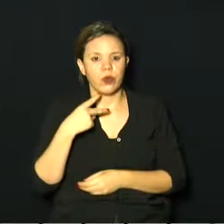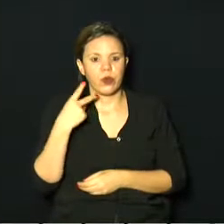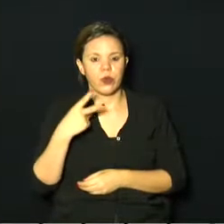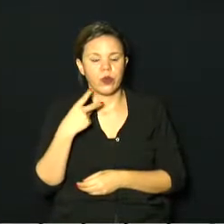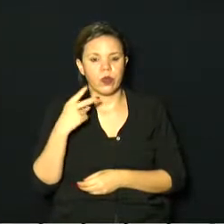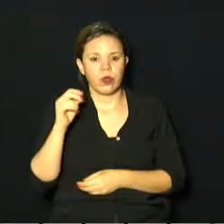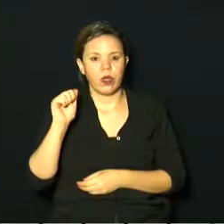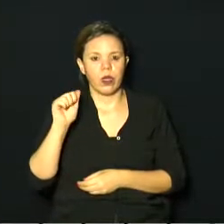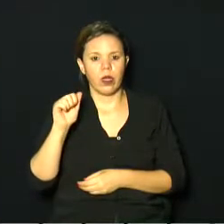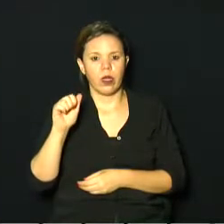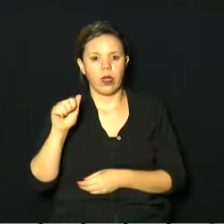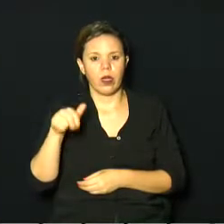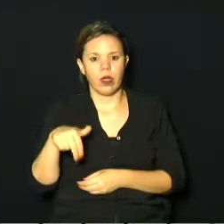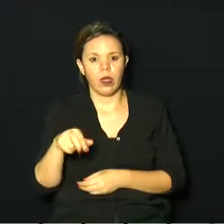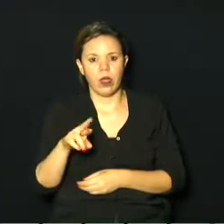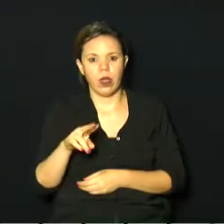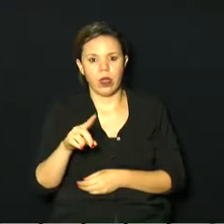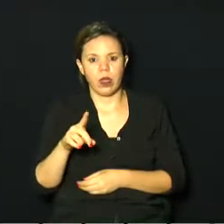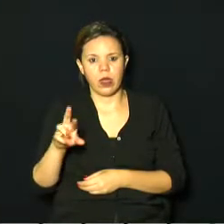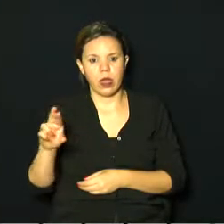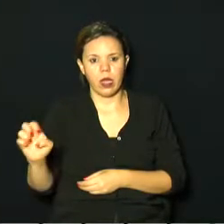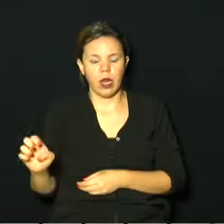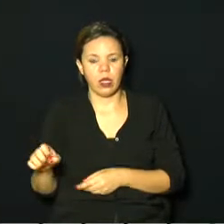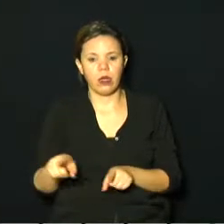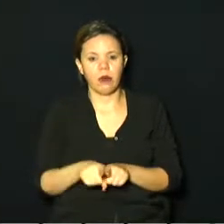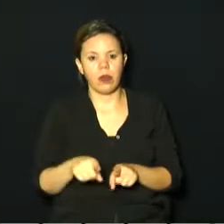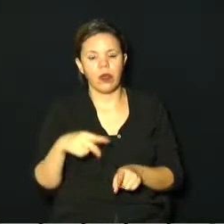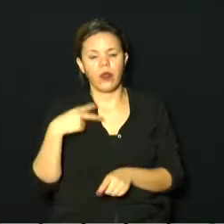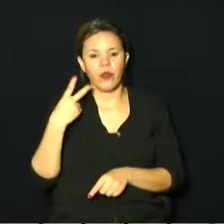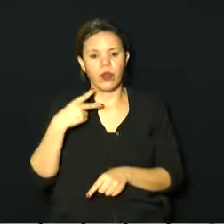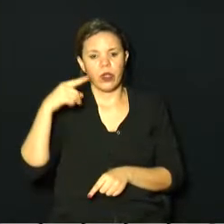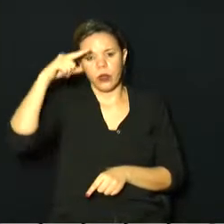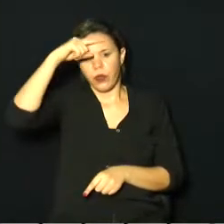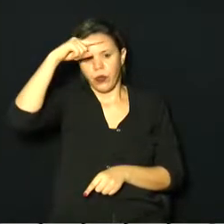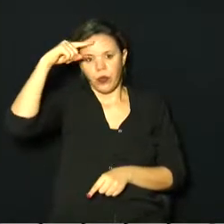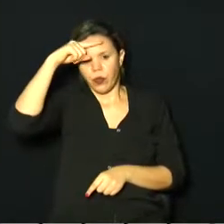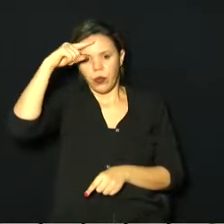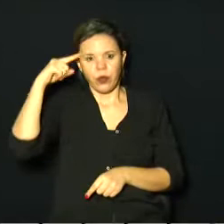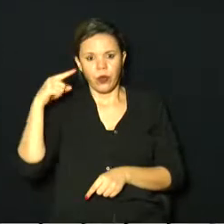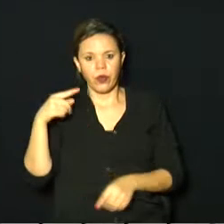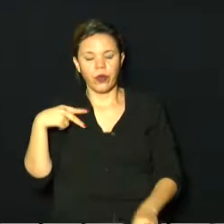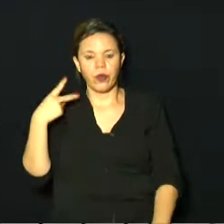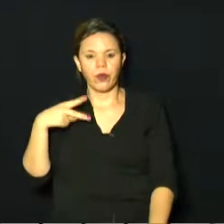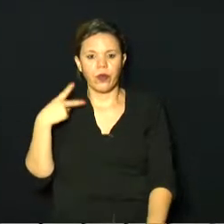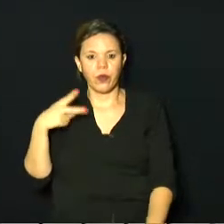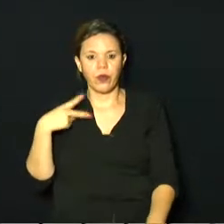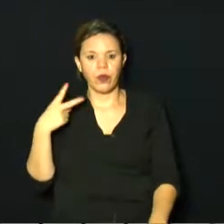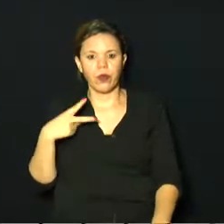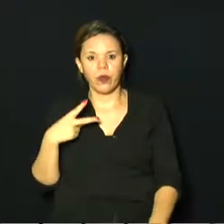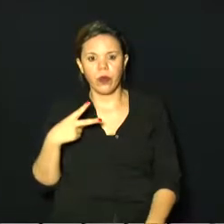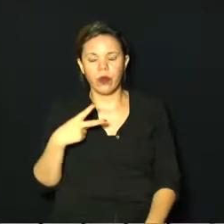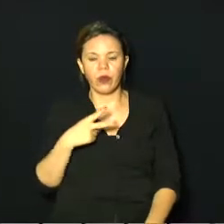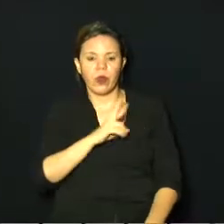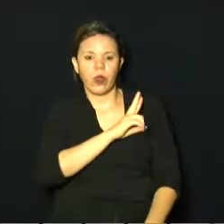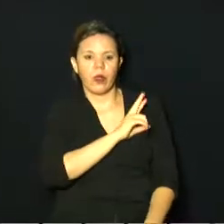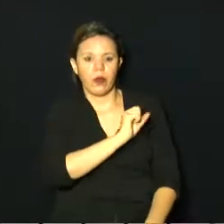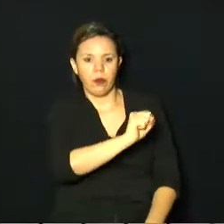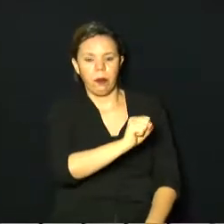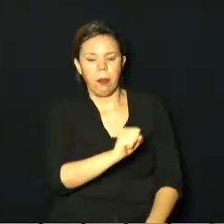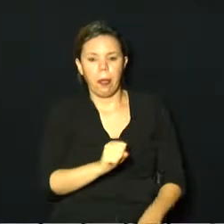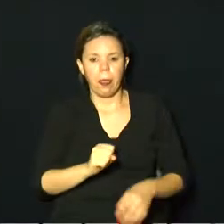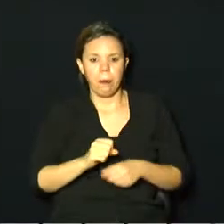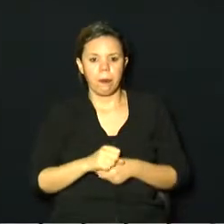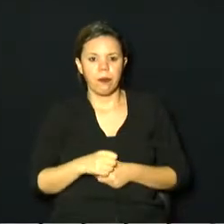von Zuben, pelo vereador Felipe Marchesi, pelo vereador Luiz Rossini